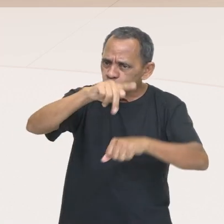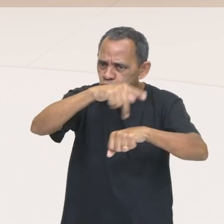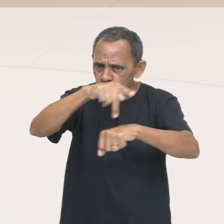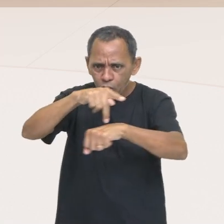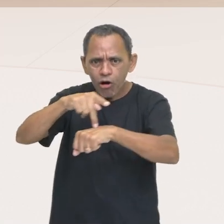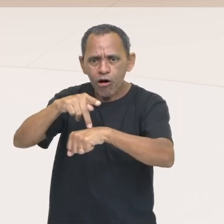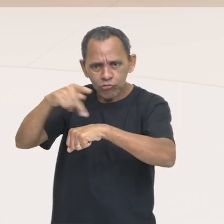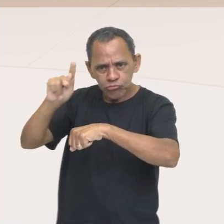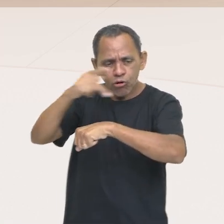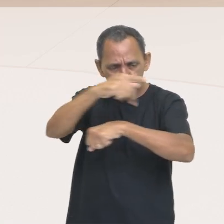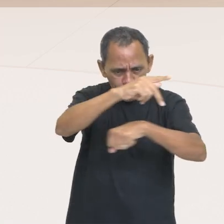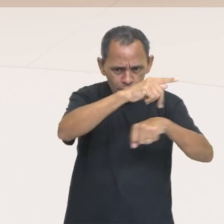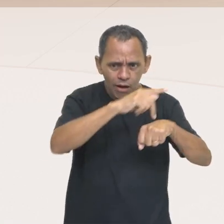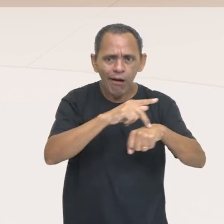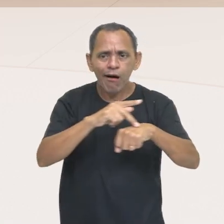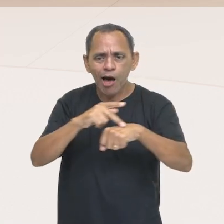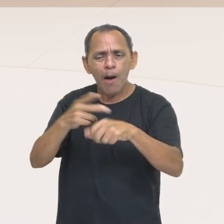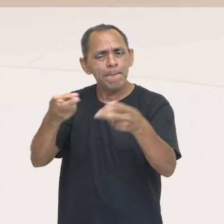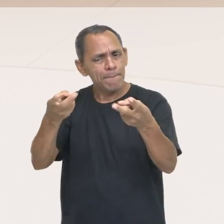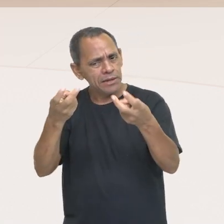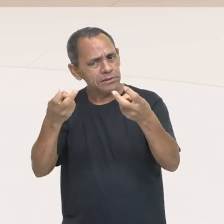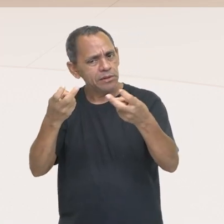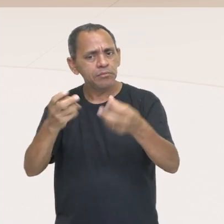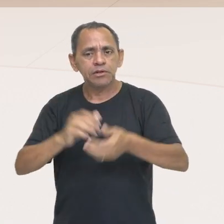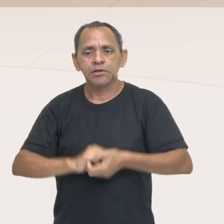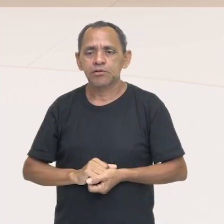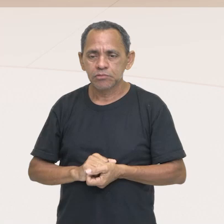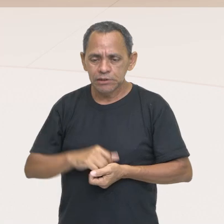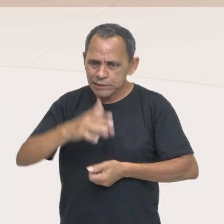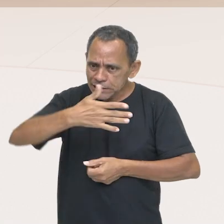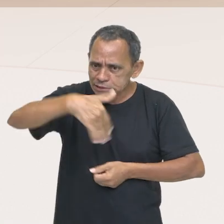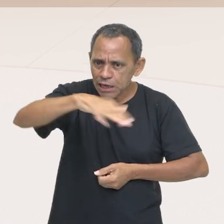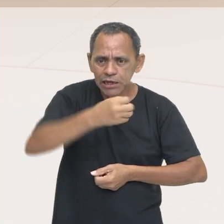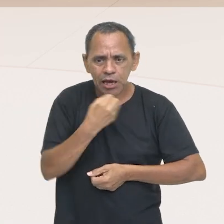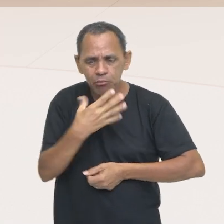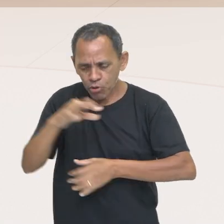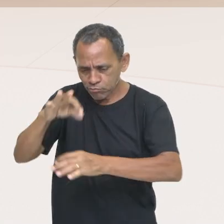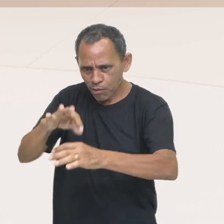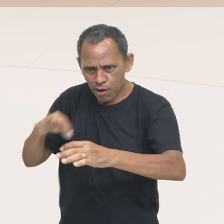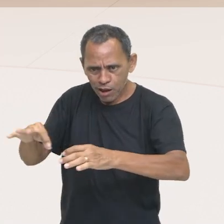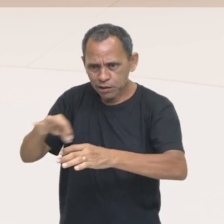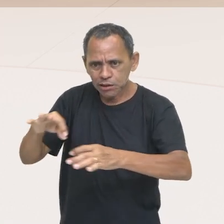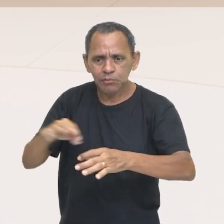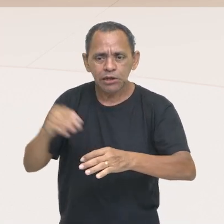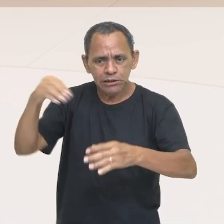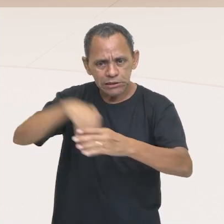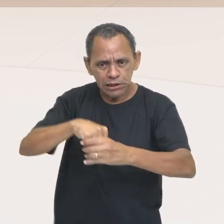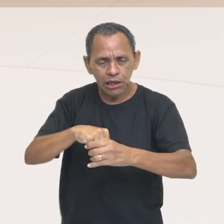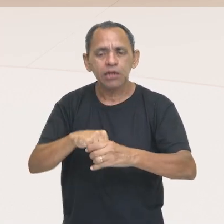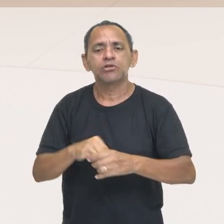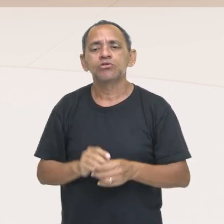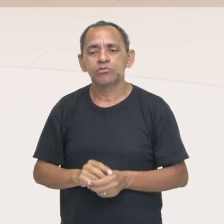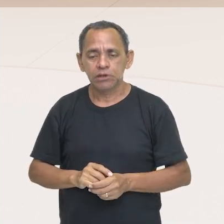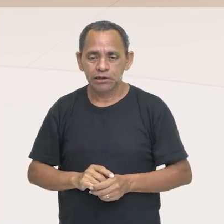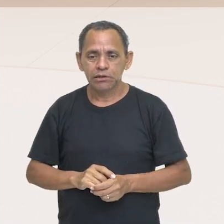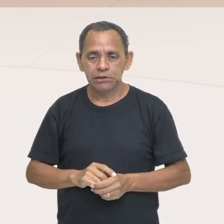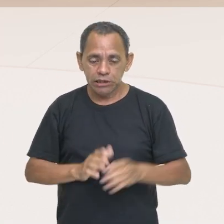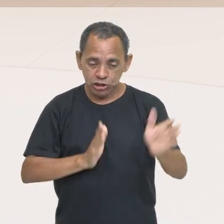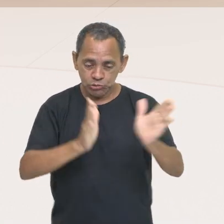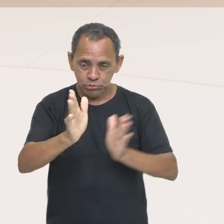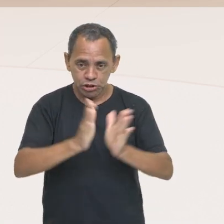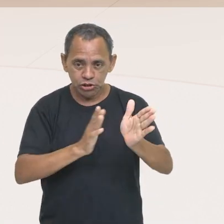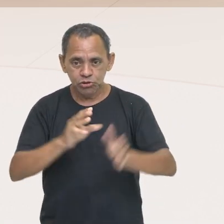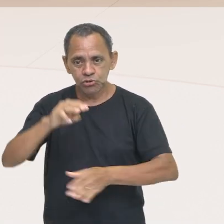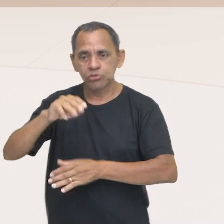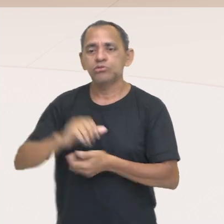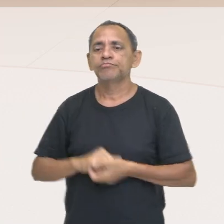né? E que, né, como foi falado, como nós podemos perceber, dentro do Médio Império você vai ter a